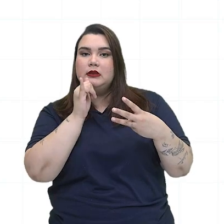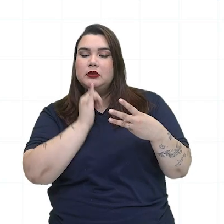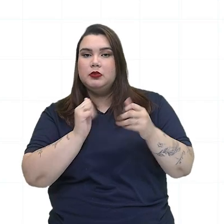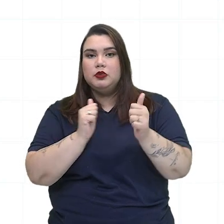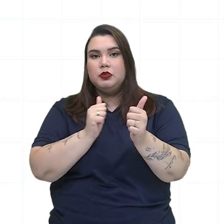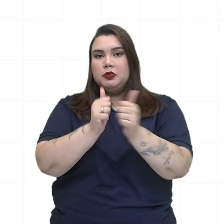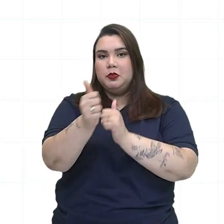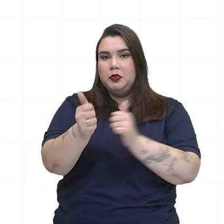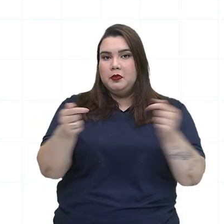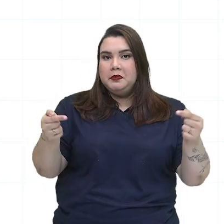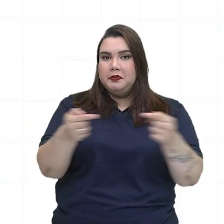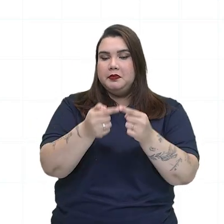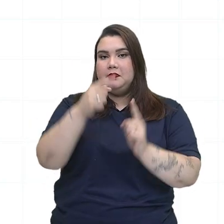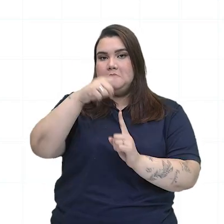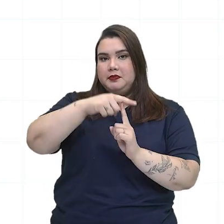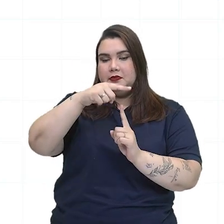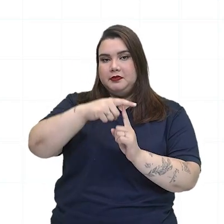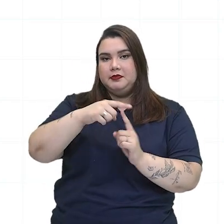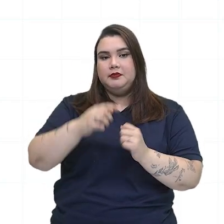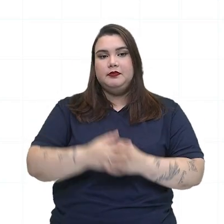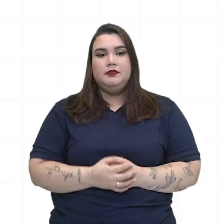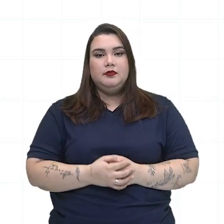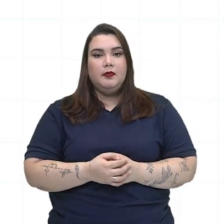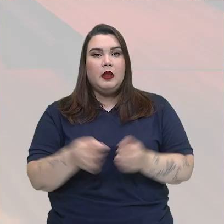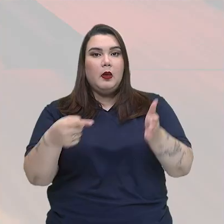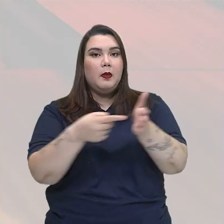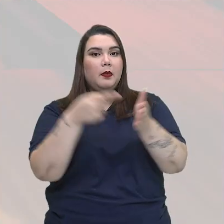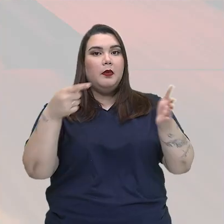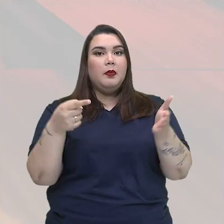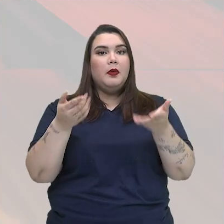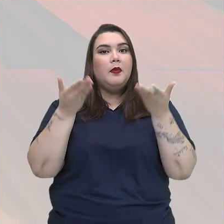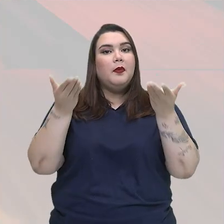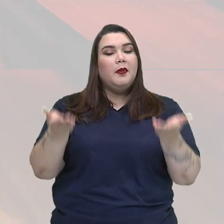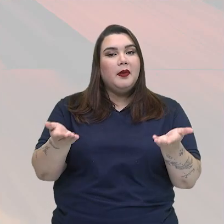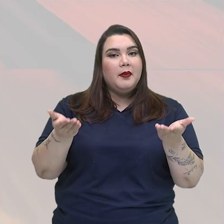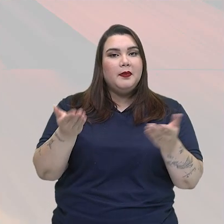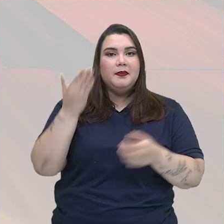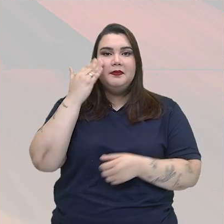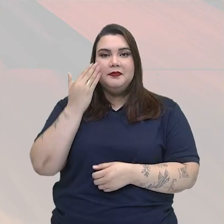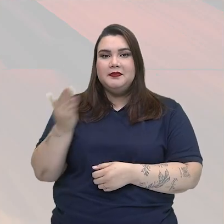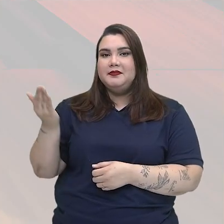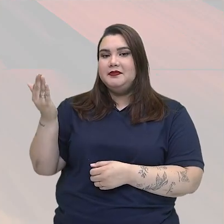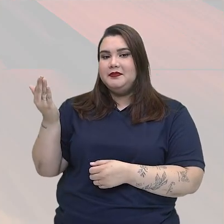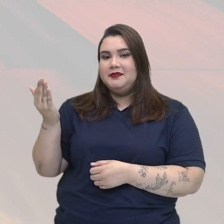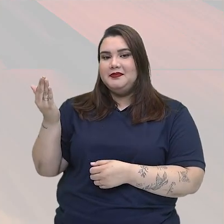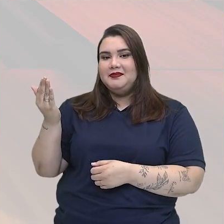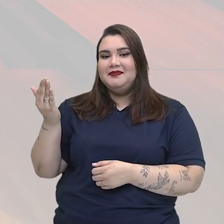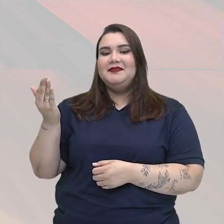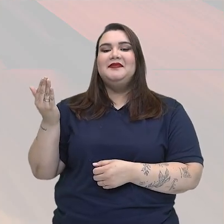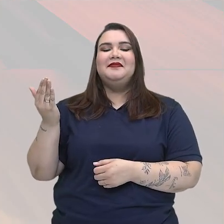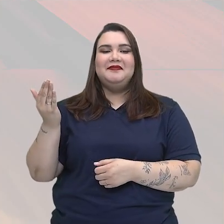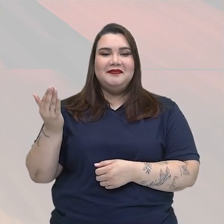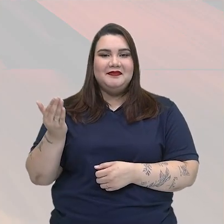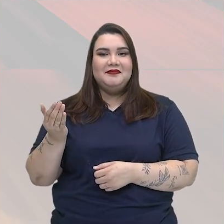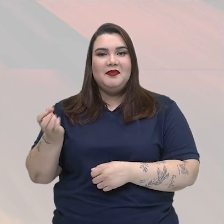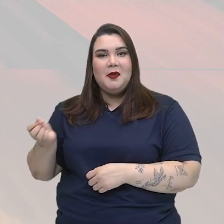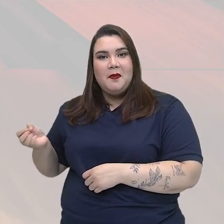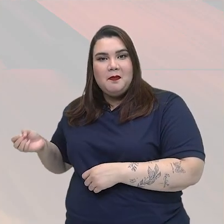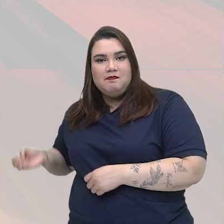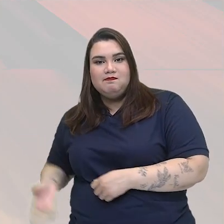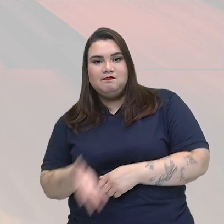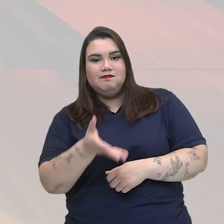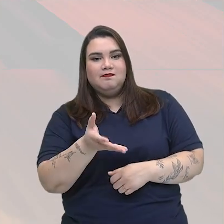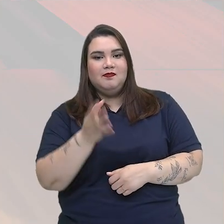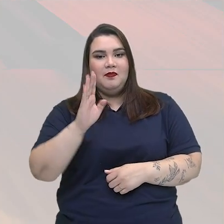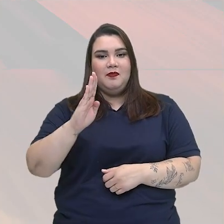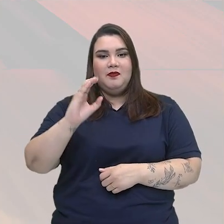Começando por qual? Vamos ver? O boliche. Observem aqui o